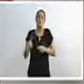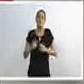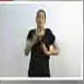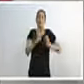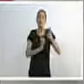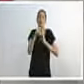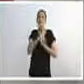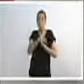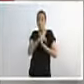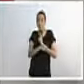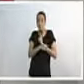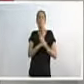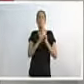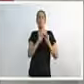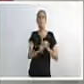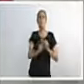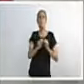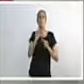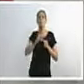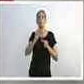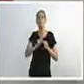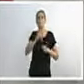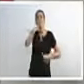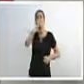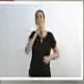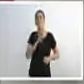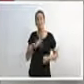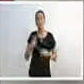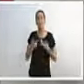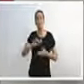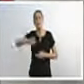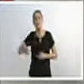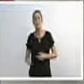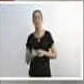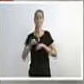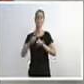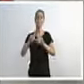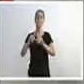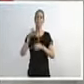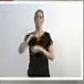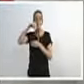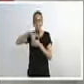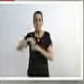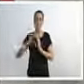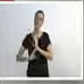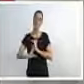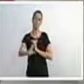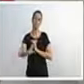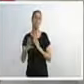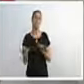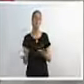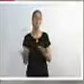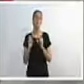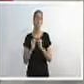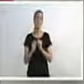ônus nenhum, só traz bônus, porque, a partir da hora que dá qualquer enxurrada e a água não entra nas residências das pessoas, não só que moram em